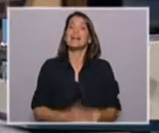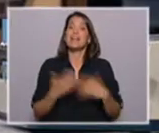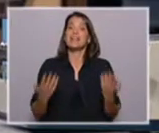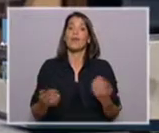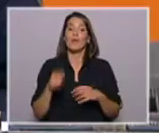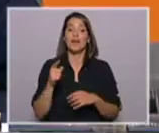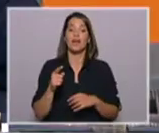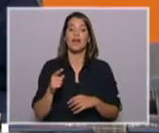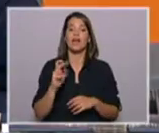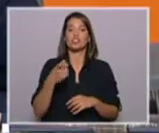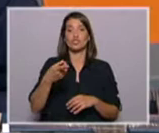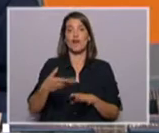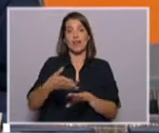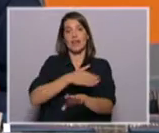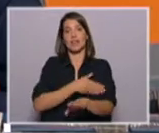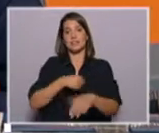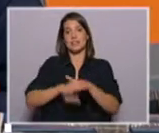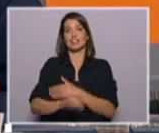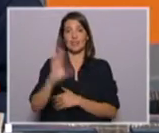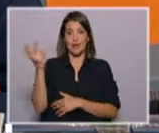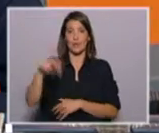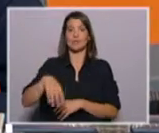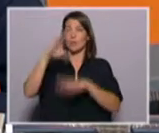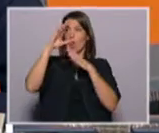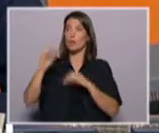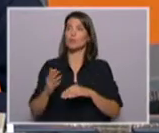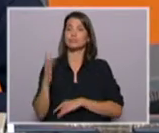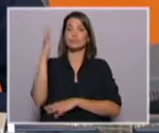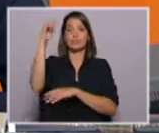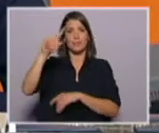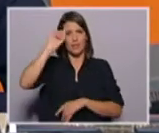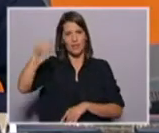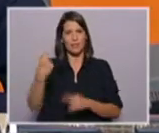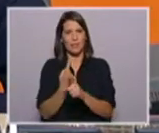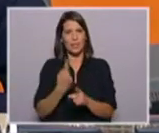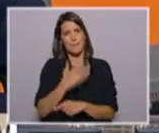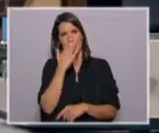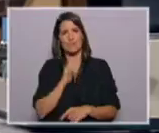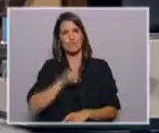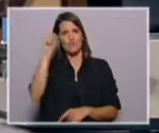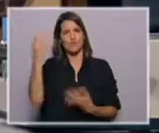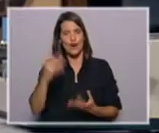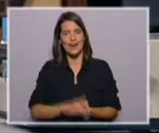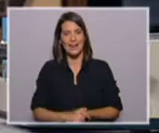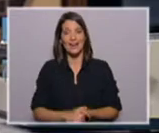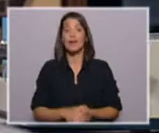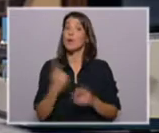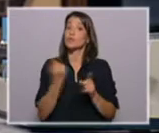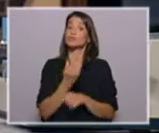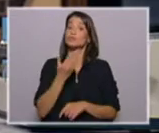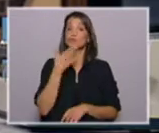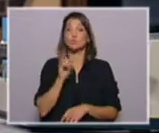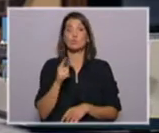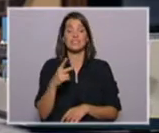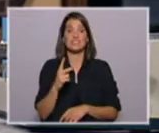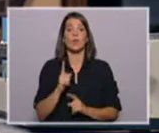aconteceu 9 anos antes de nascer. E sabe imensas coisas como se tivesse lá estado. Não é? E começo logo com algo que não é muito bonito de se fazer em televisão, que é fazer